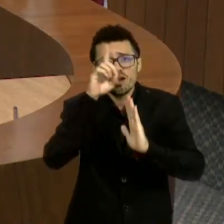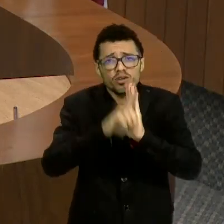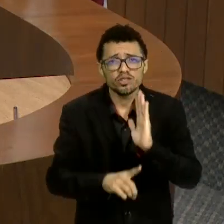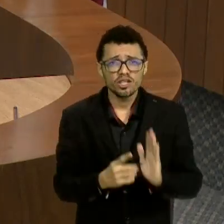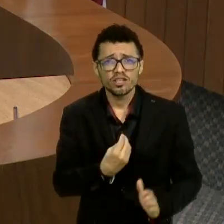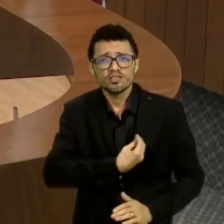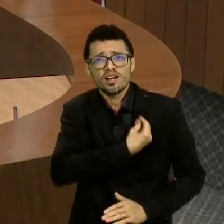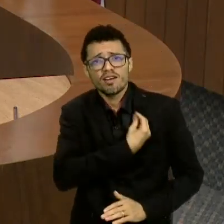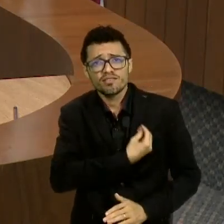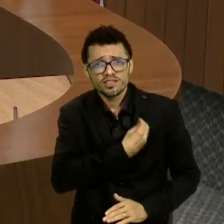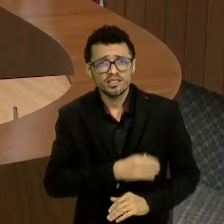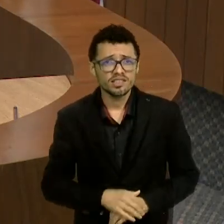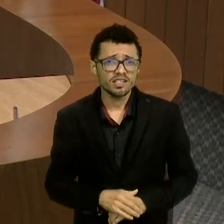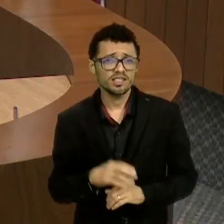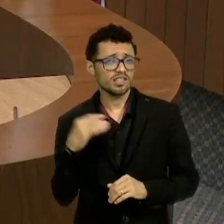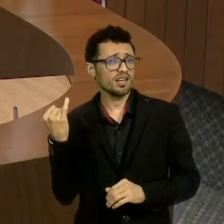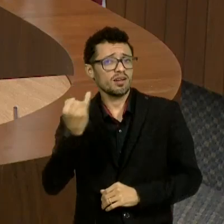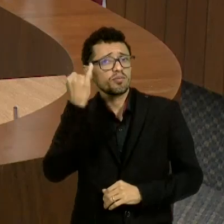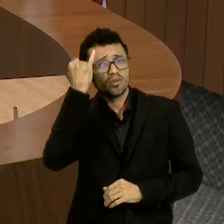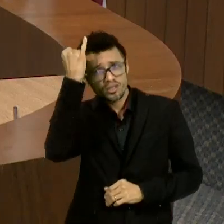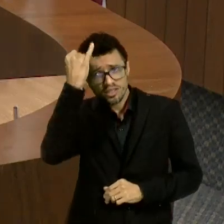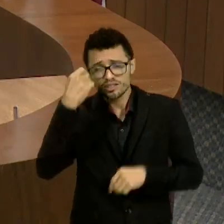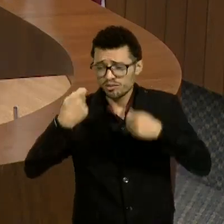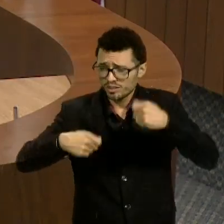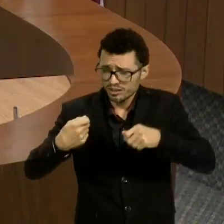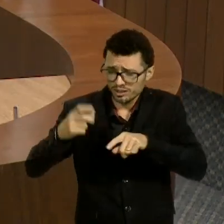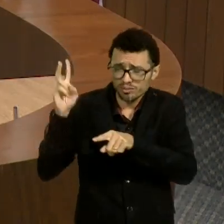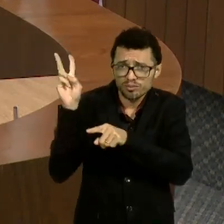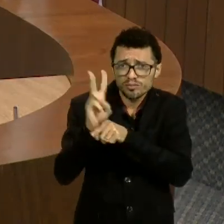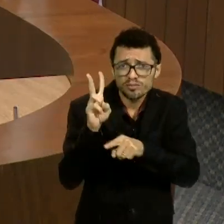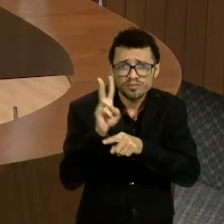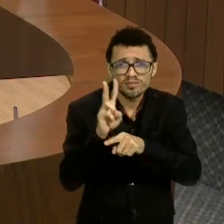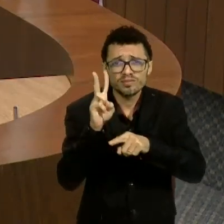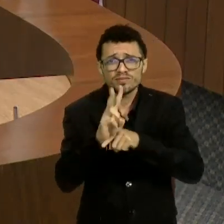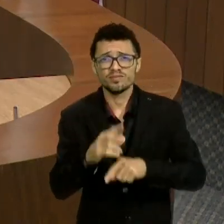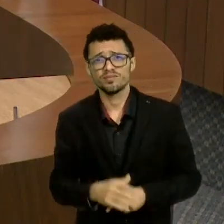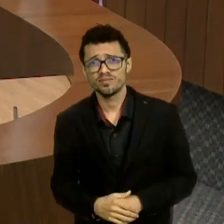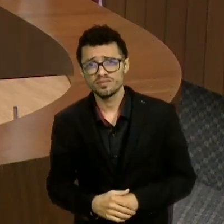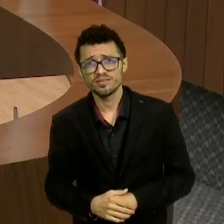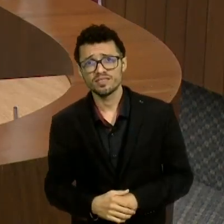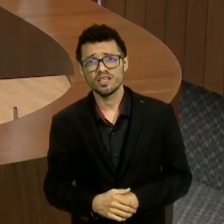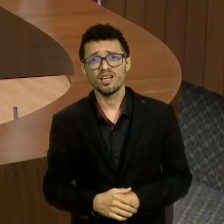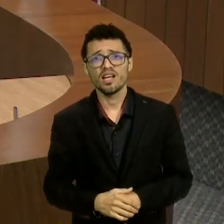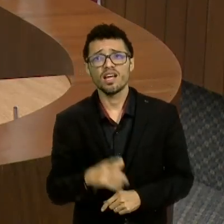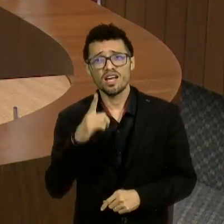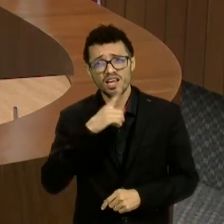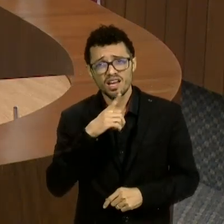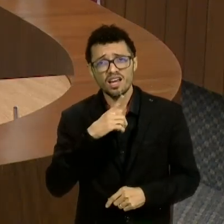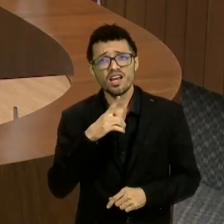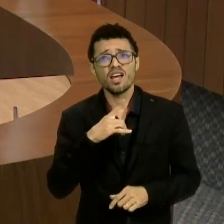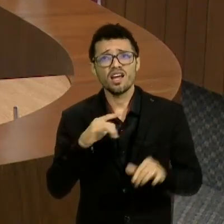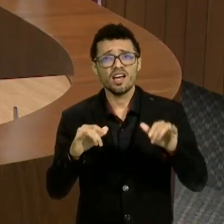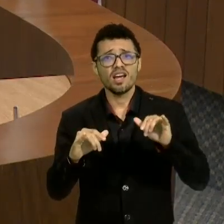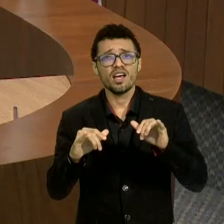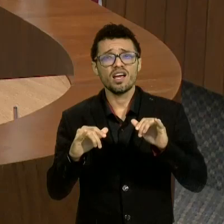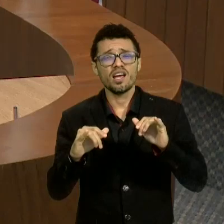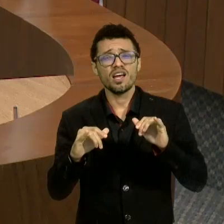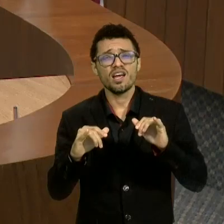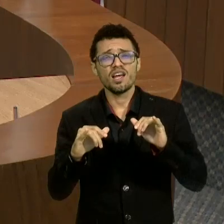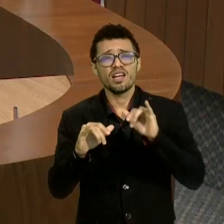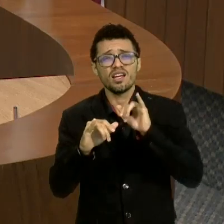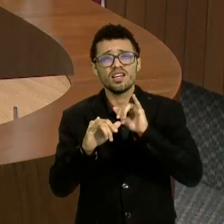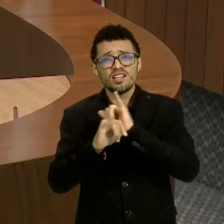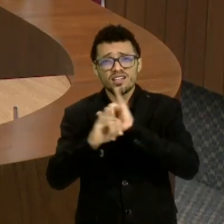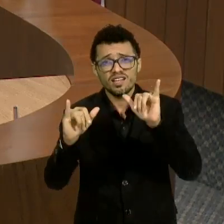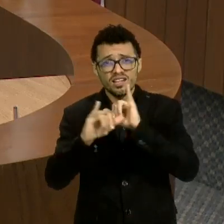fundamental que deve ser protegido declaração universal dos direitos humanos no artigo 3 todo